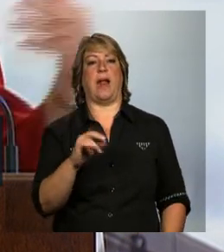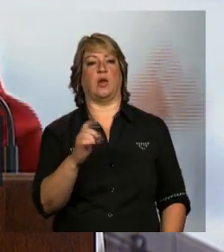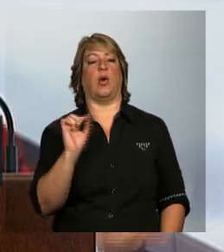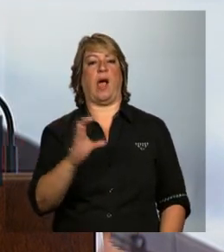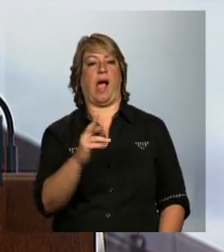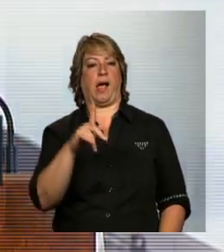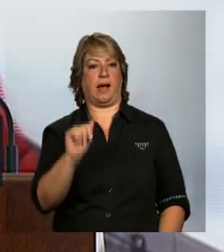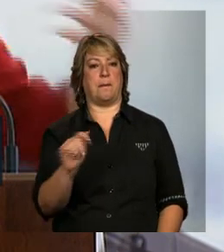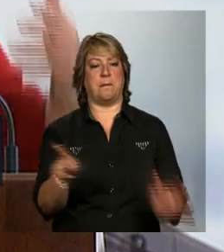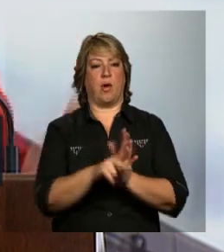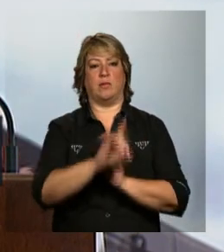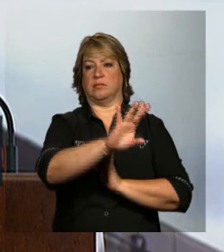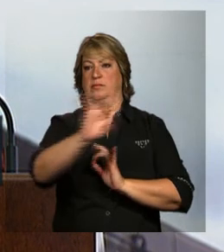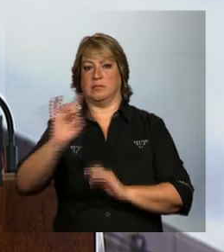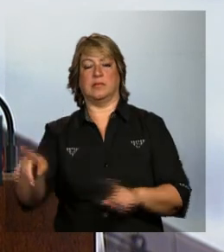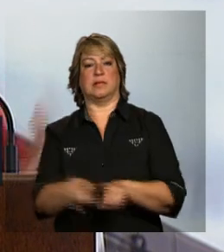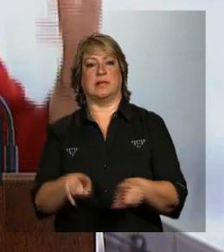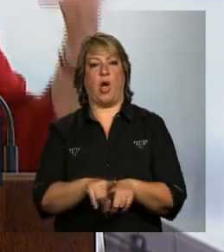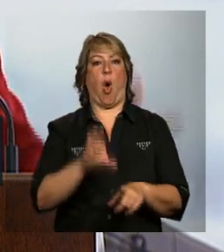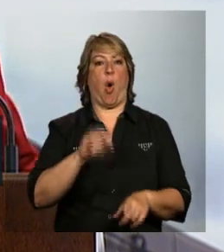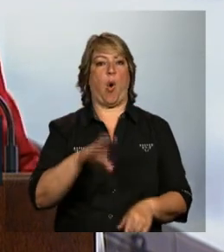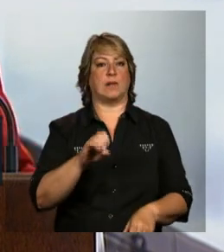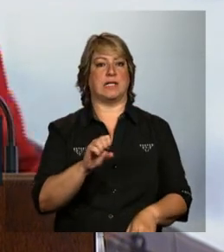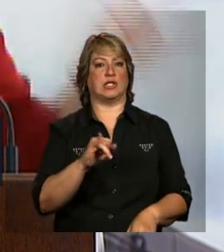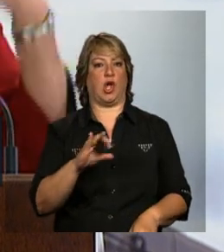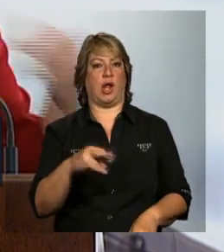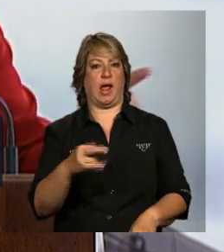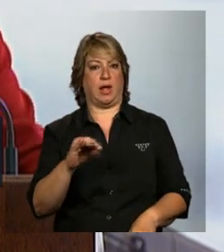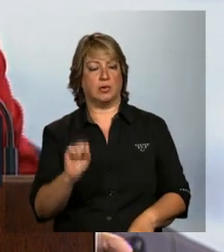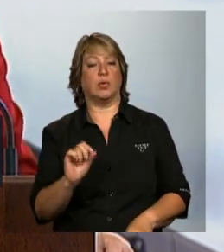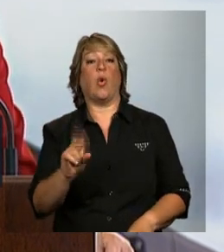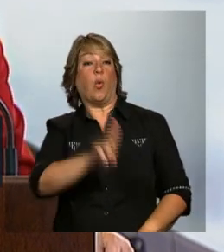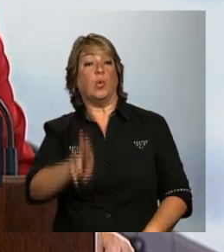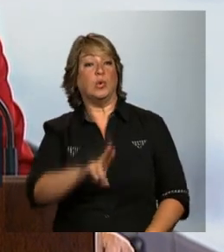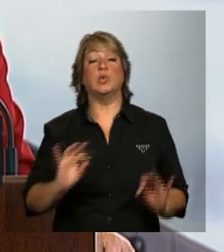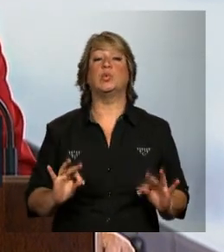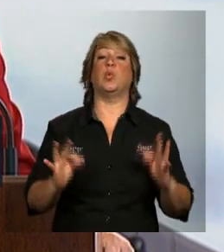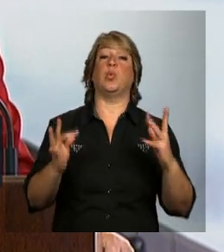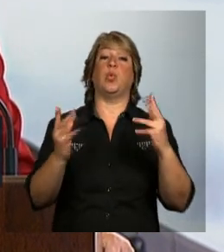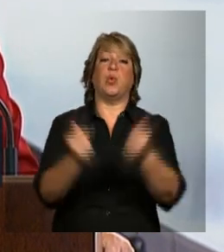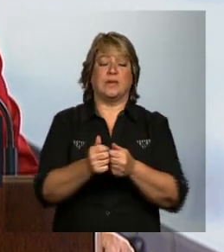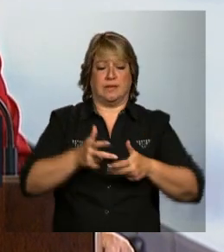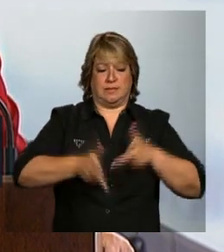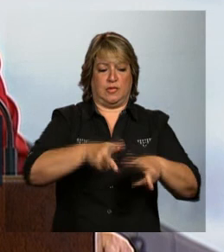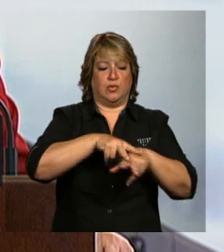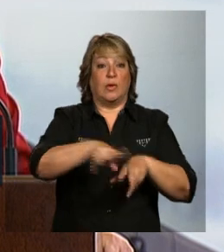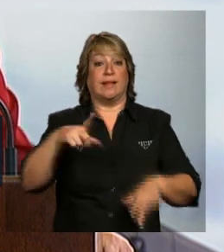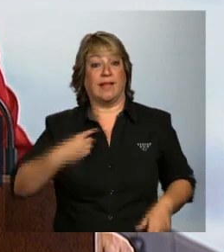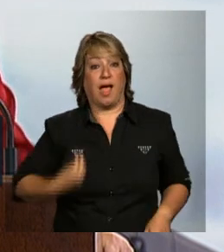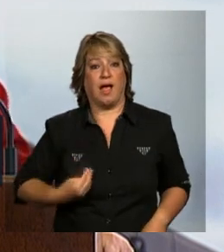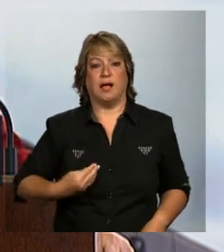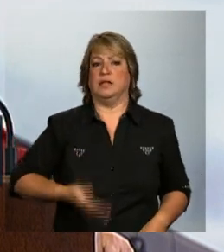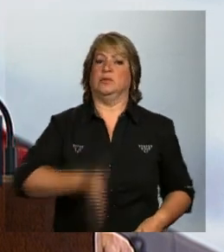de carga própria operadores independentes e concessionários utilizando toda a malha Ferroviária existente